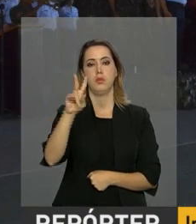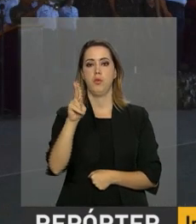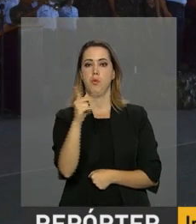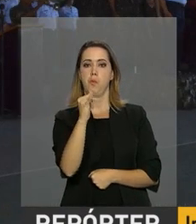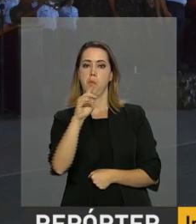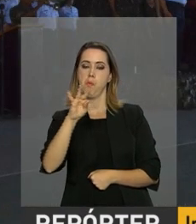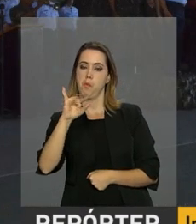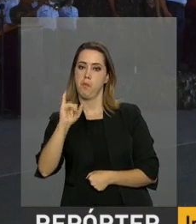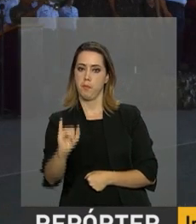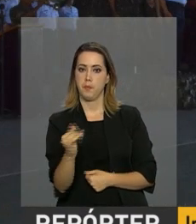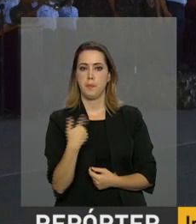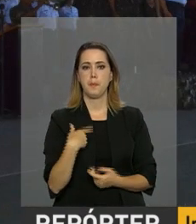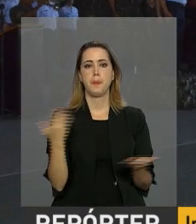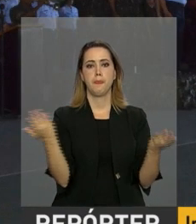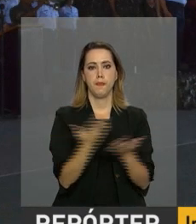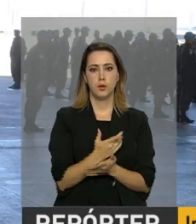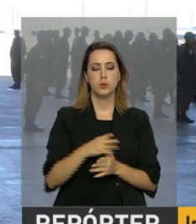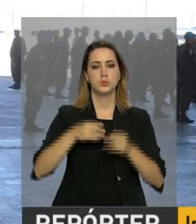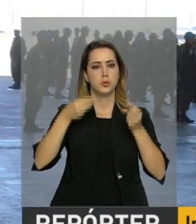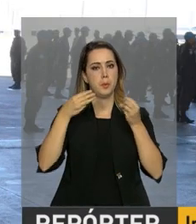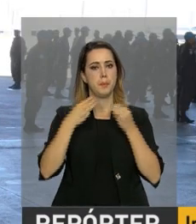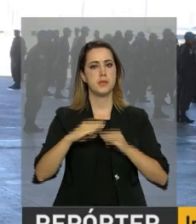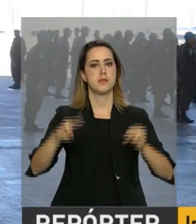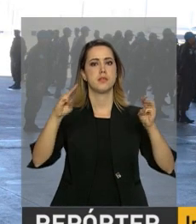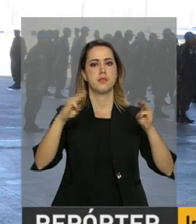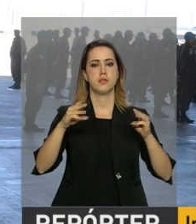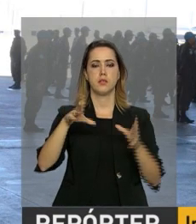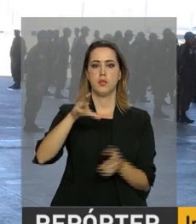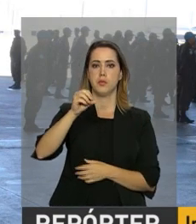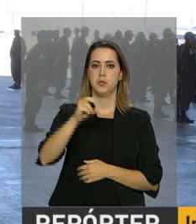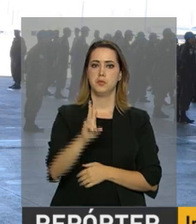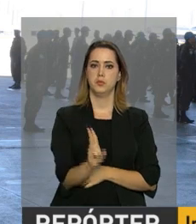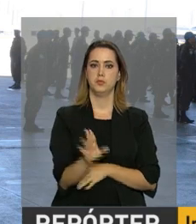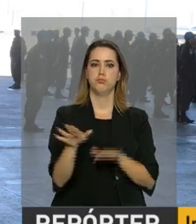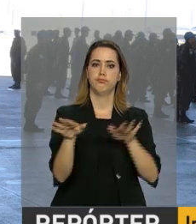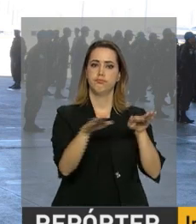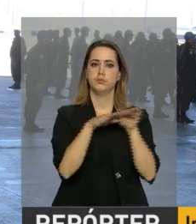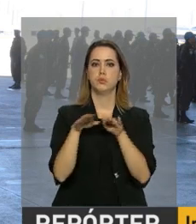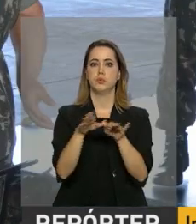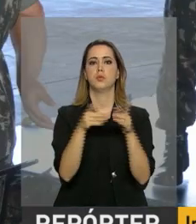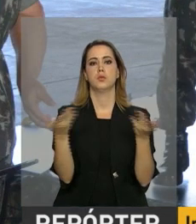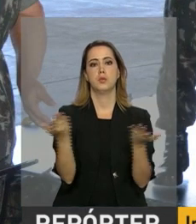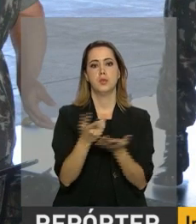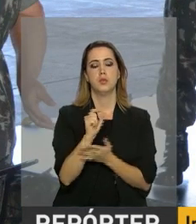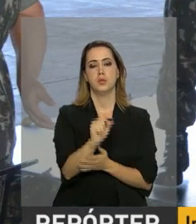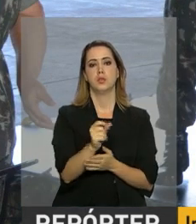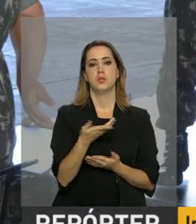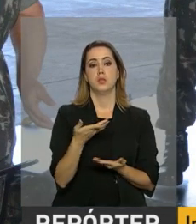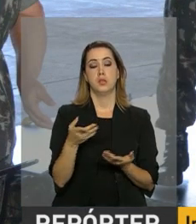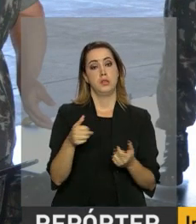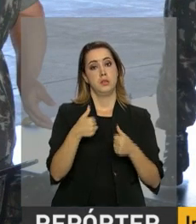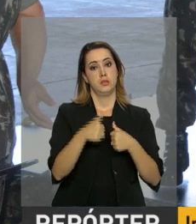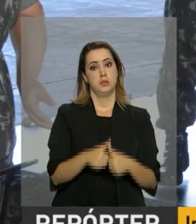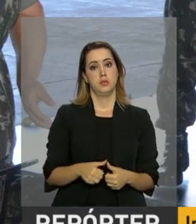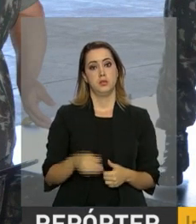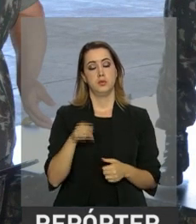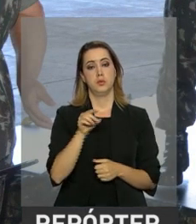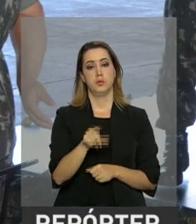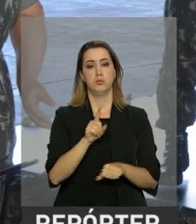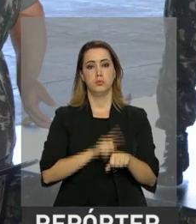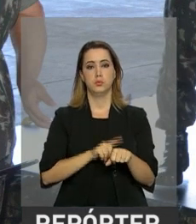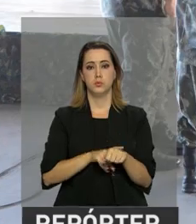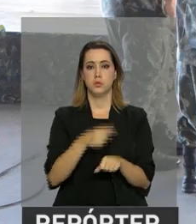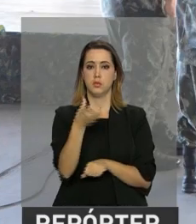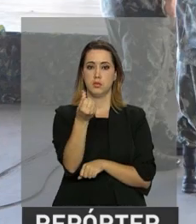contingente brasileiro na missão das Nações Unidas para a estabilização do Haiti, a MINUSTAH. Eles deverão permanecer por lá por um período